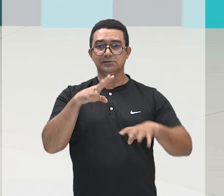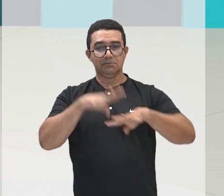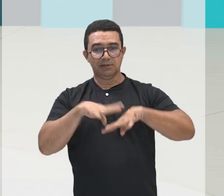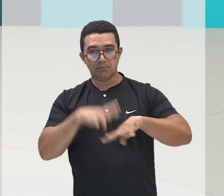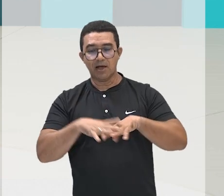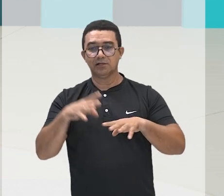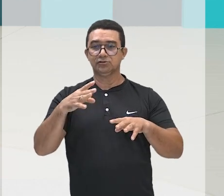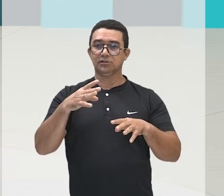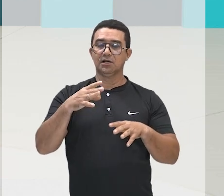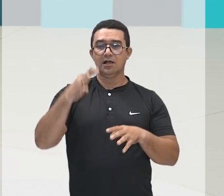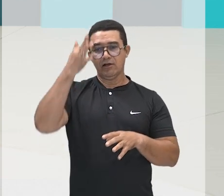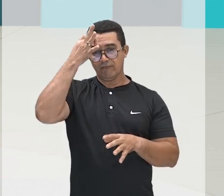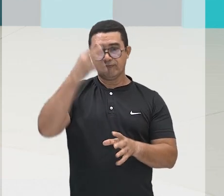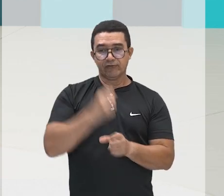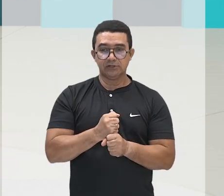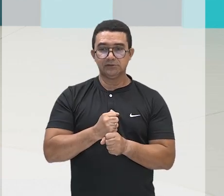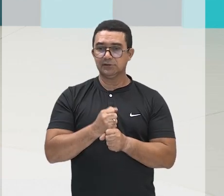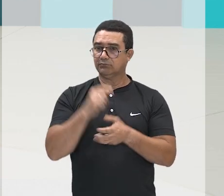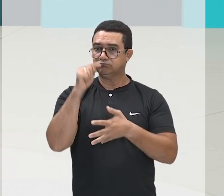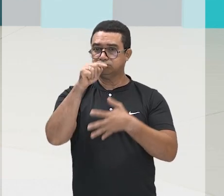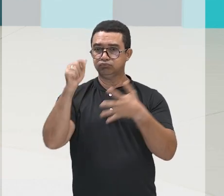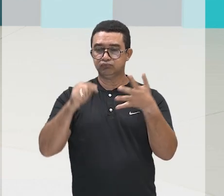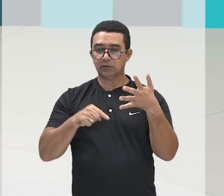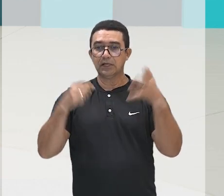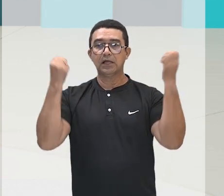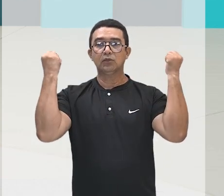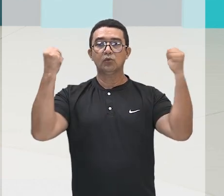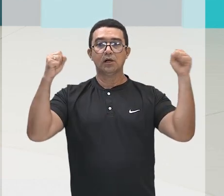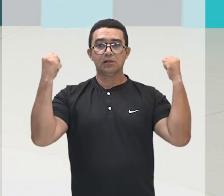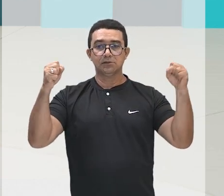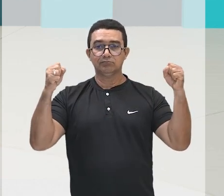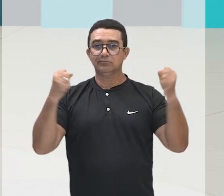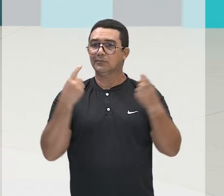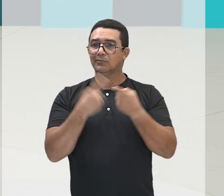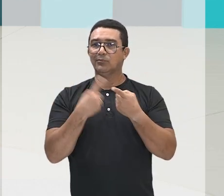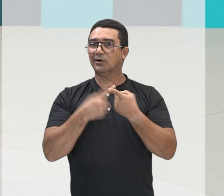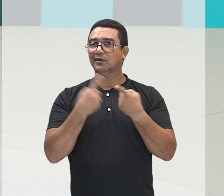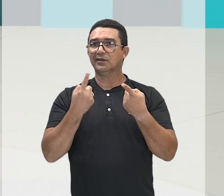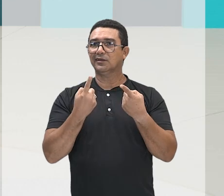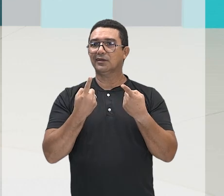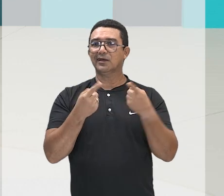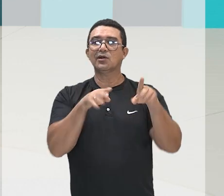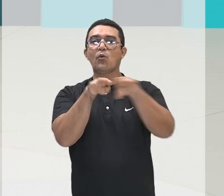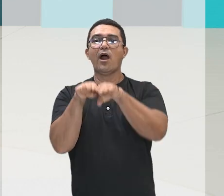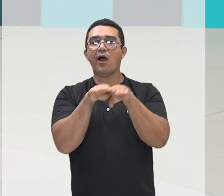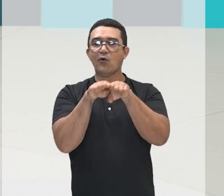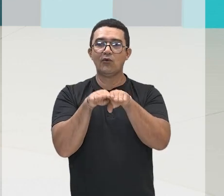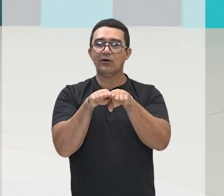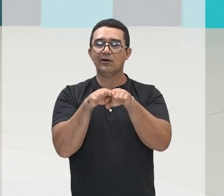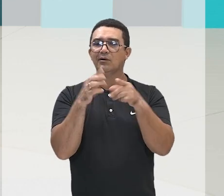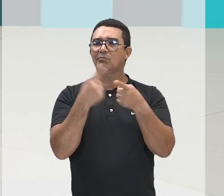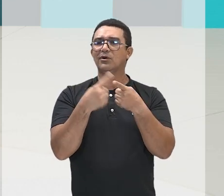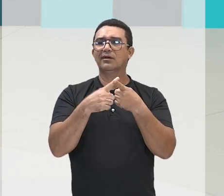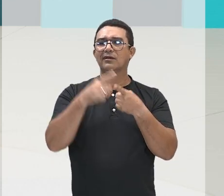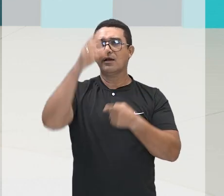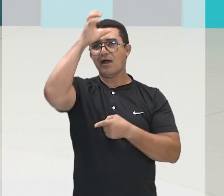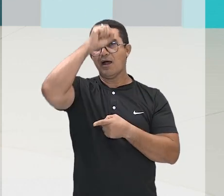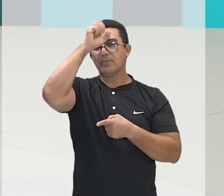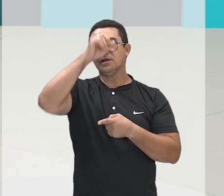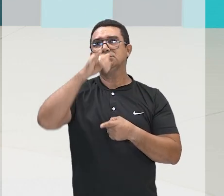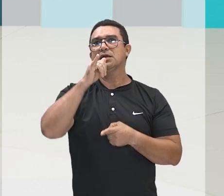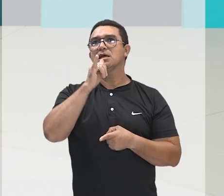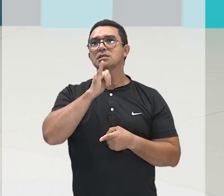matemática, física, etc., e educação física? Por que não é uma coisa só? Por que a gente não aprende, por